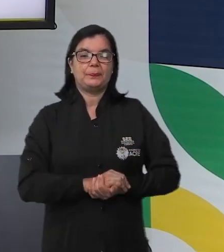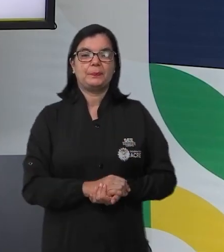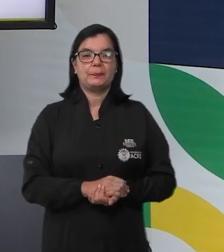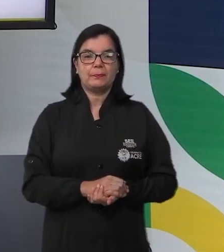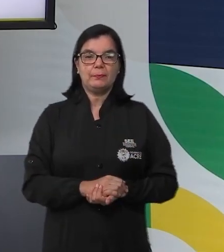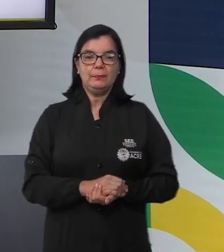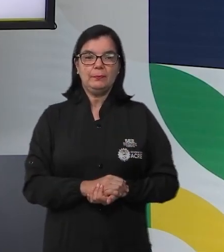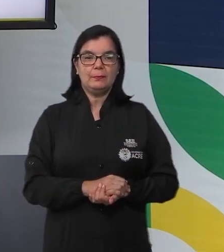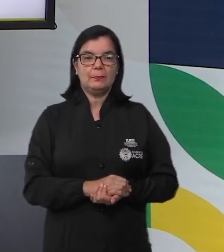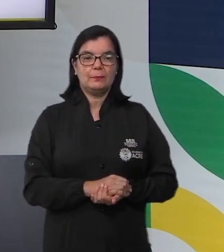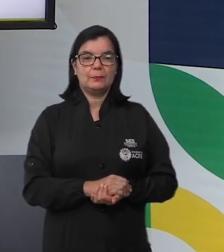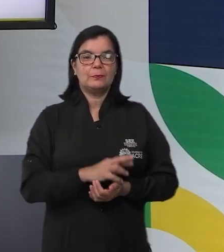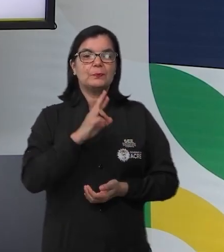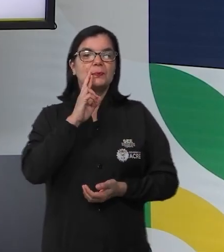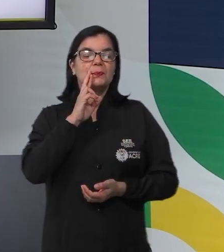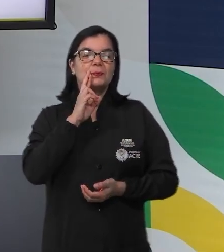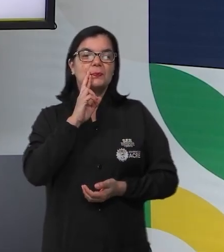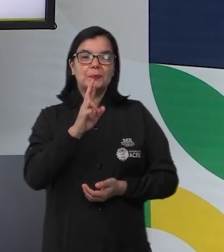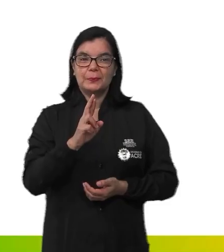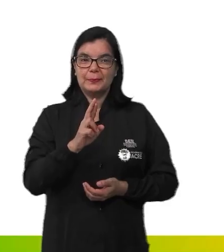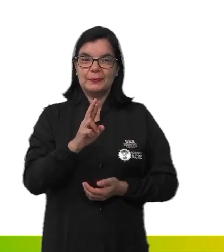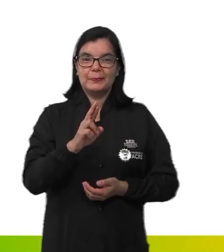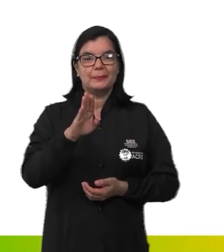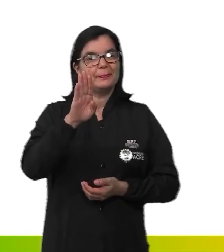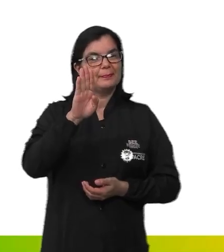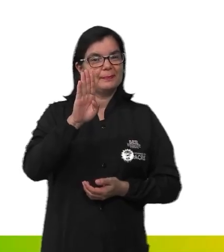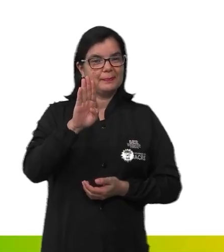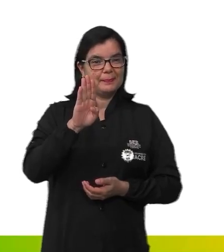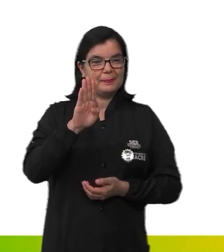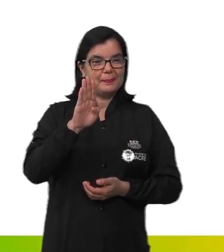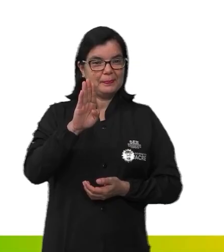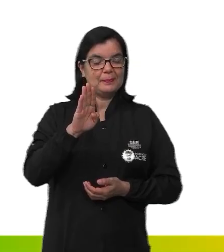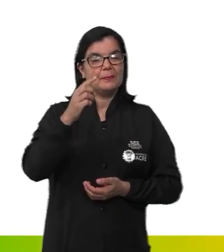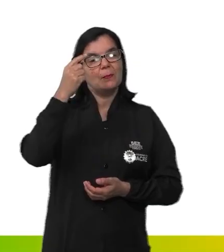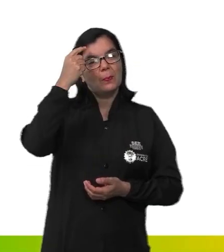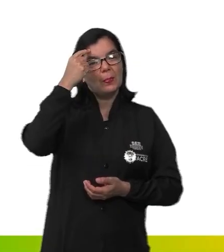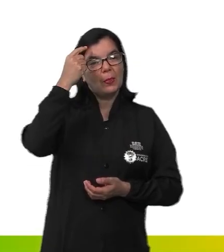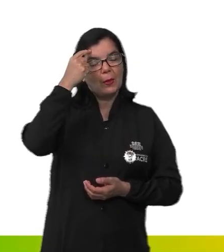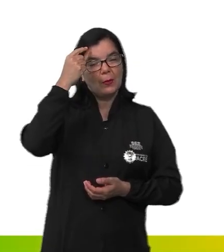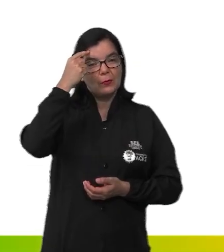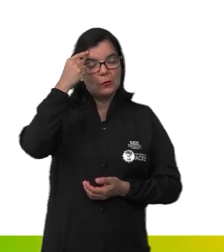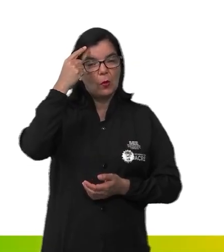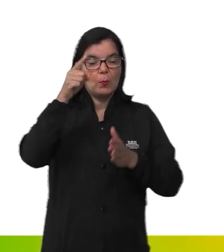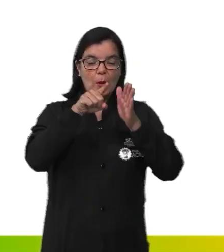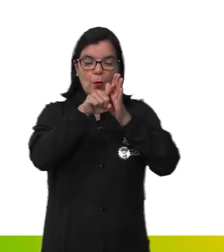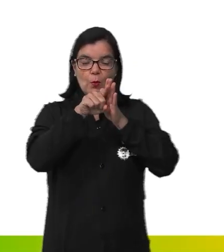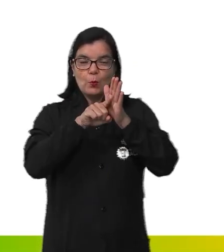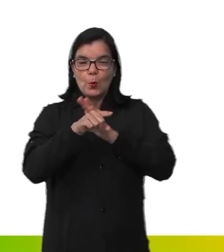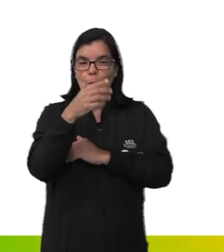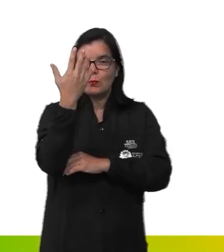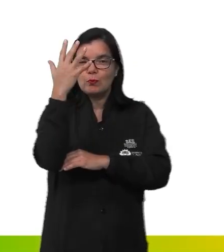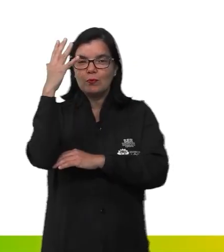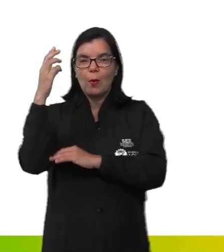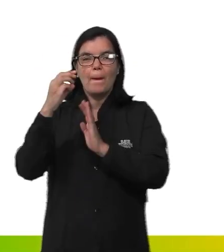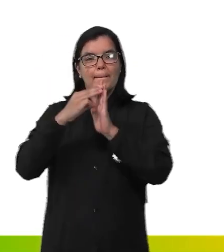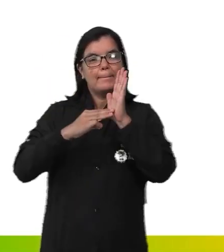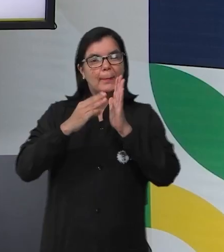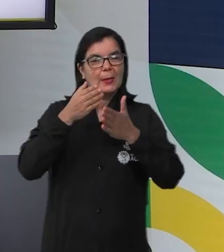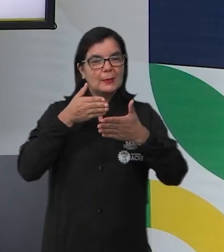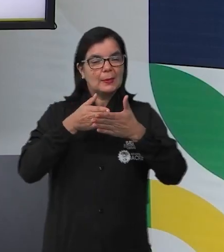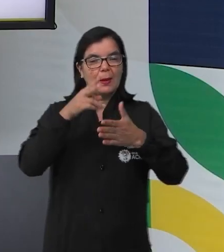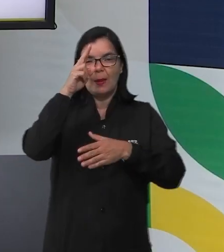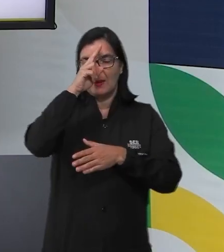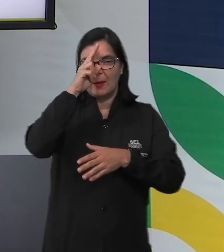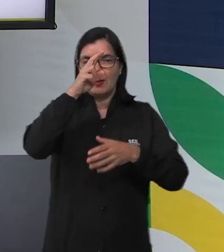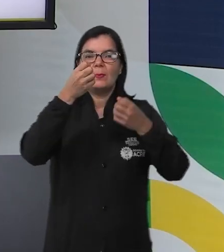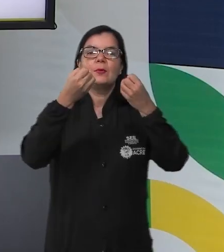correta? É a alternativa B, pessoal. É refletir sobre a natureza da ciência, seus métodos e limites. Lembra